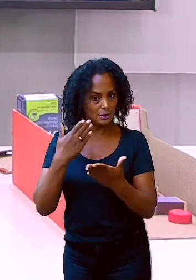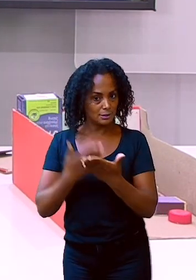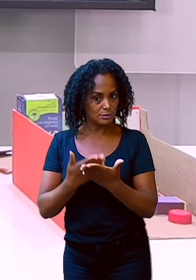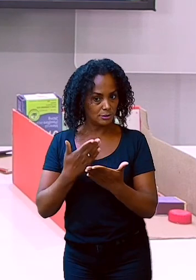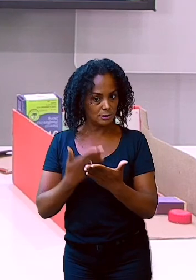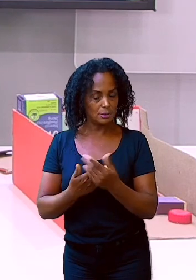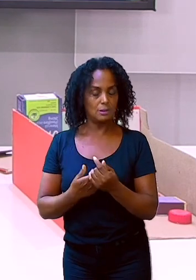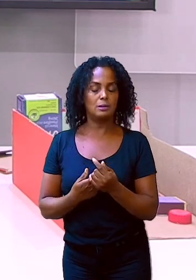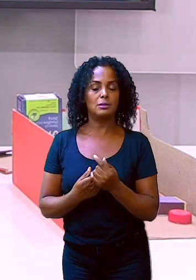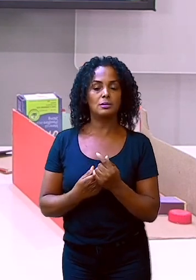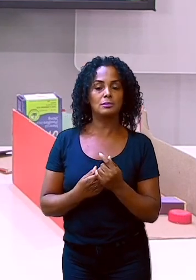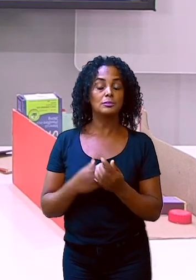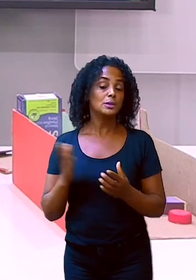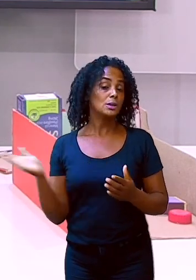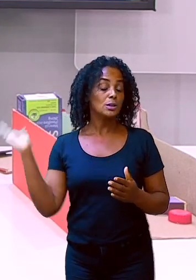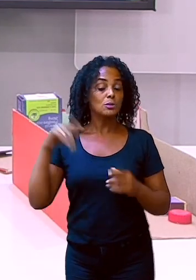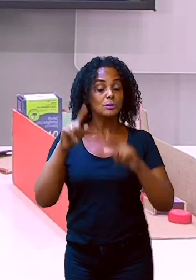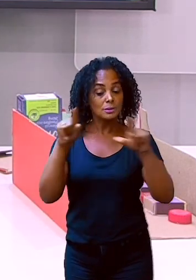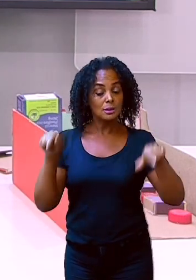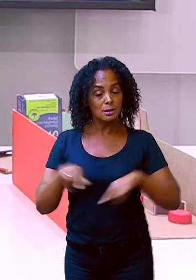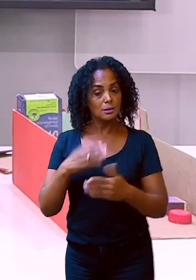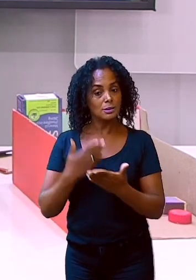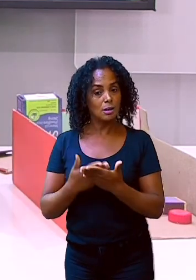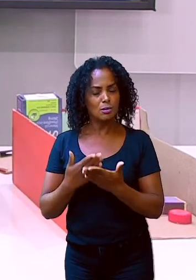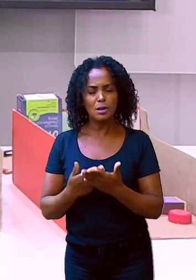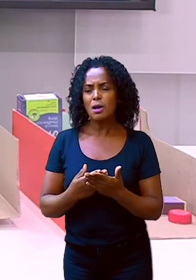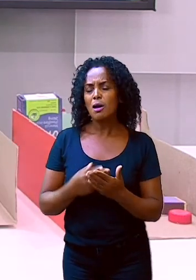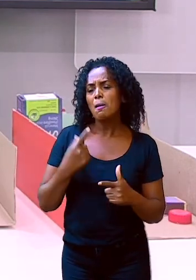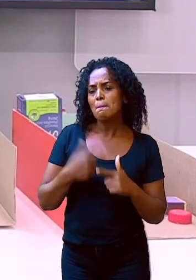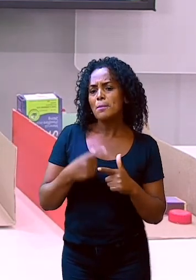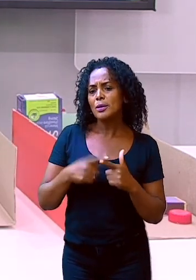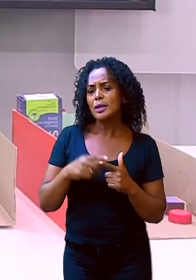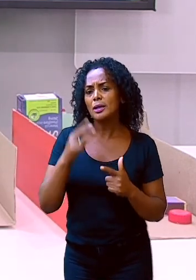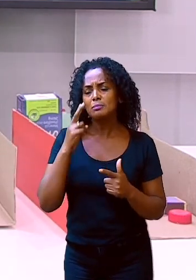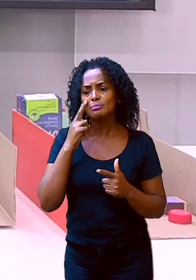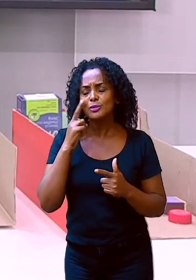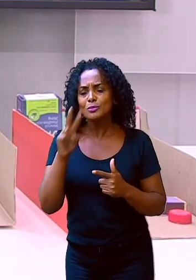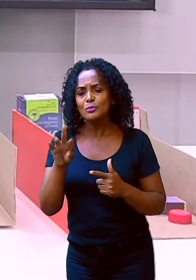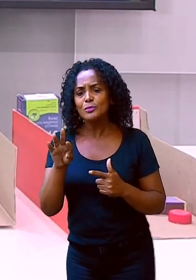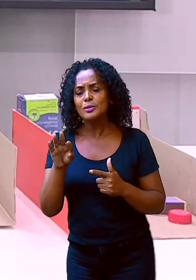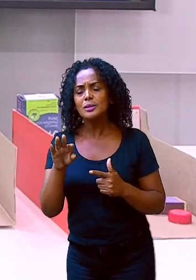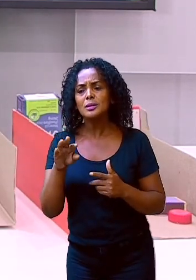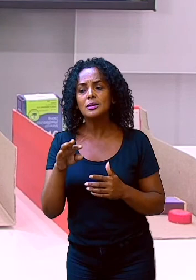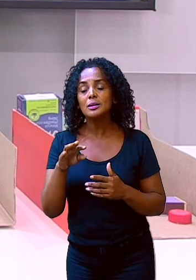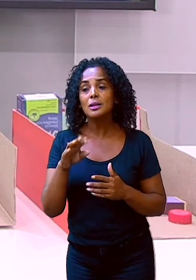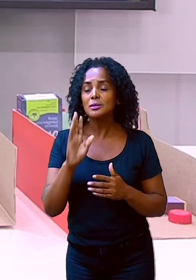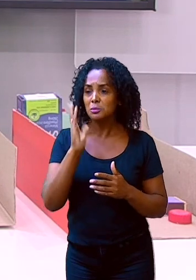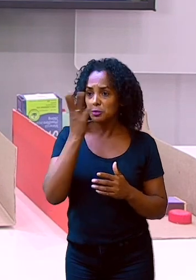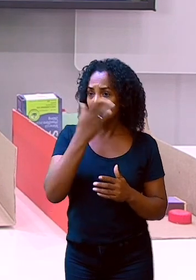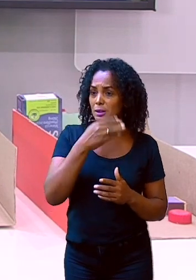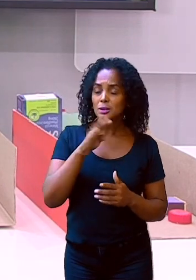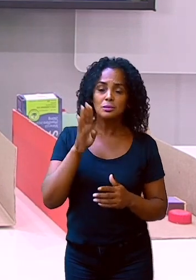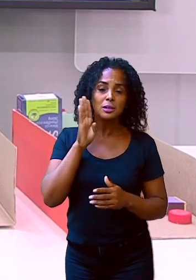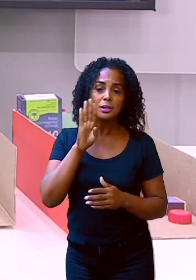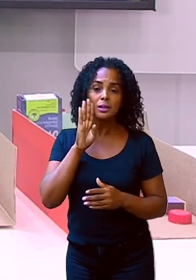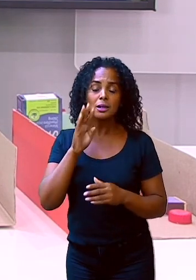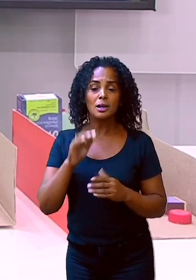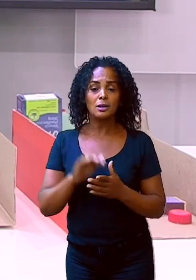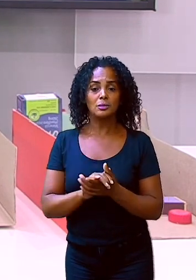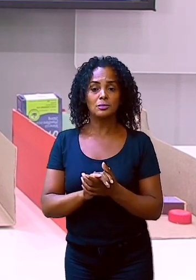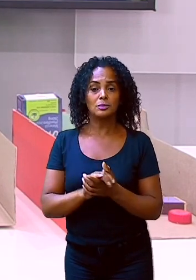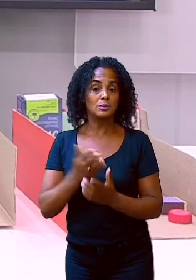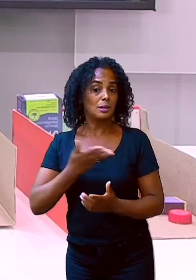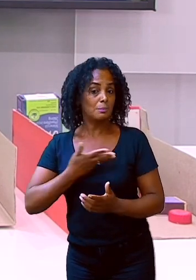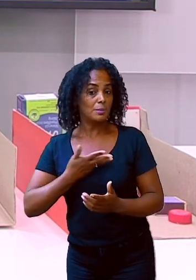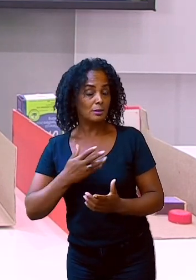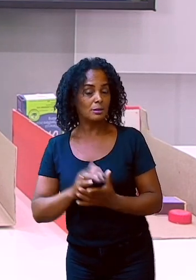achou muito legal a sala de aula da colega. Mas vocês podem estar representando o seu quarto. O que tem no seu quarto? Tem um